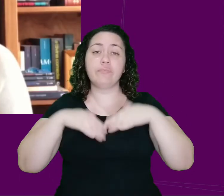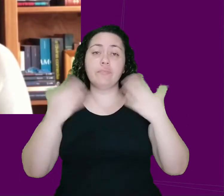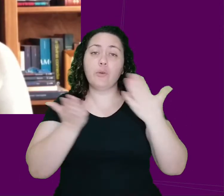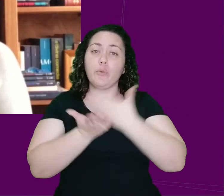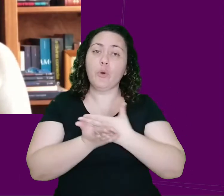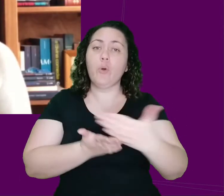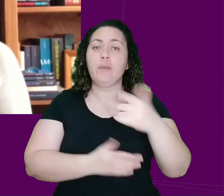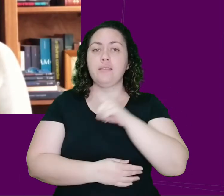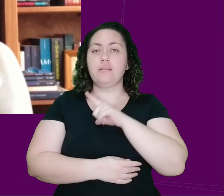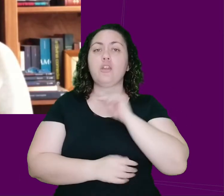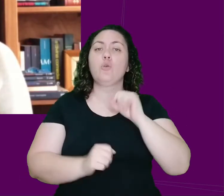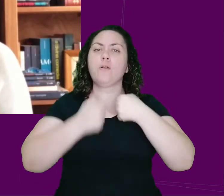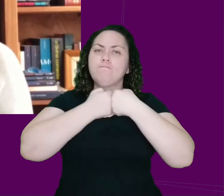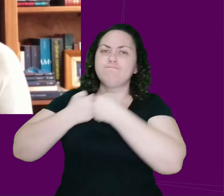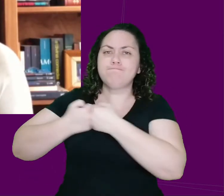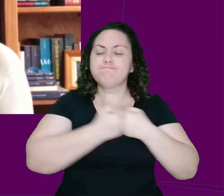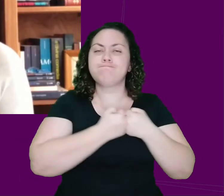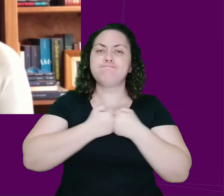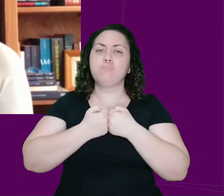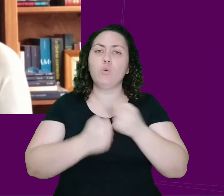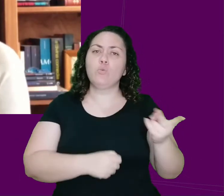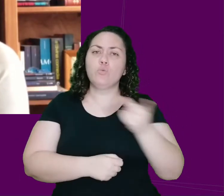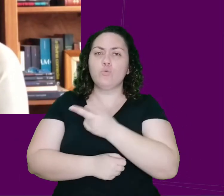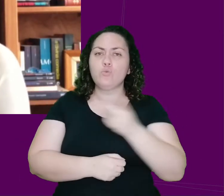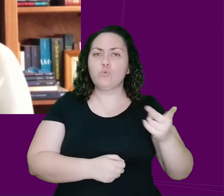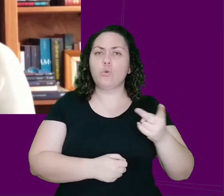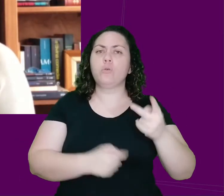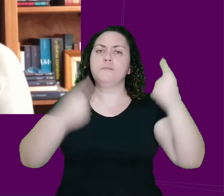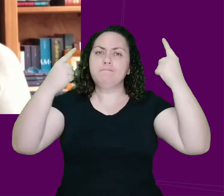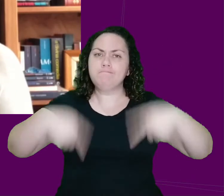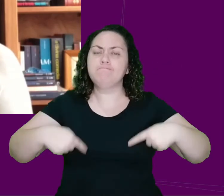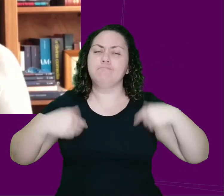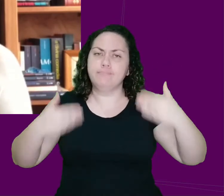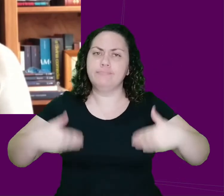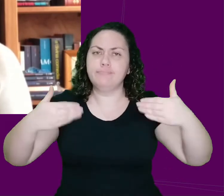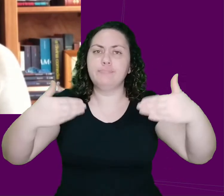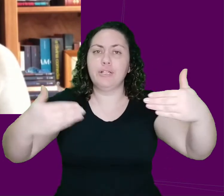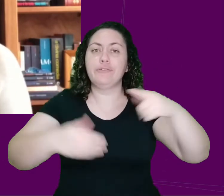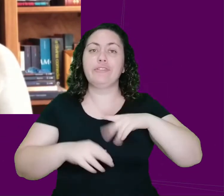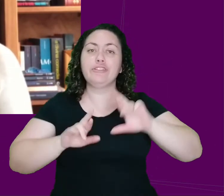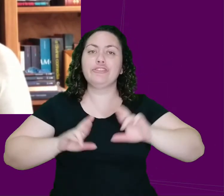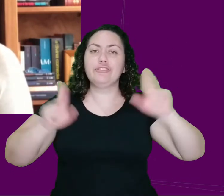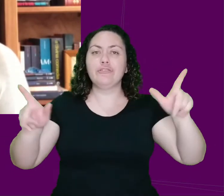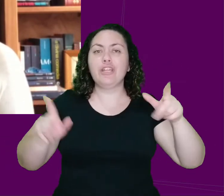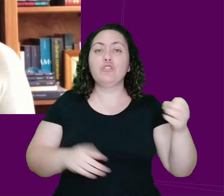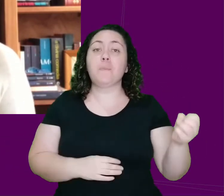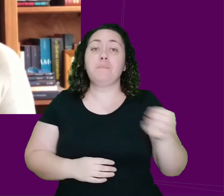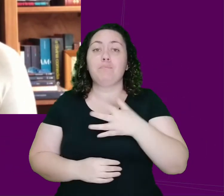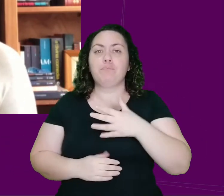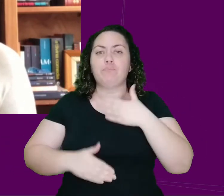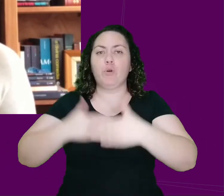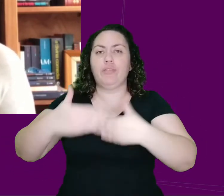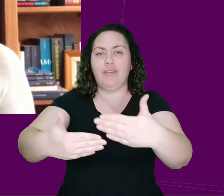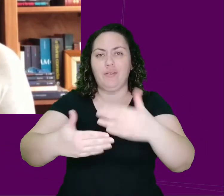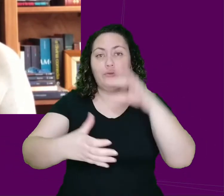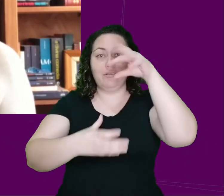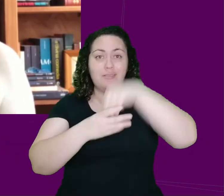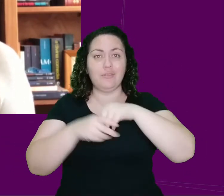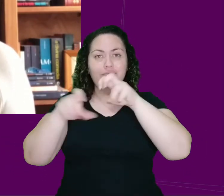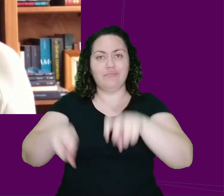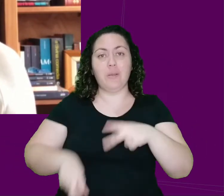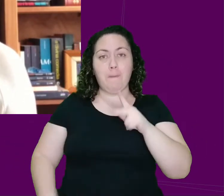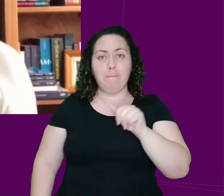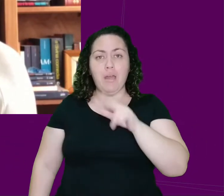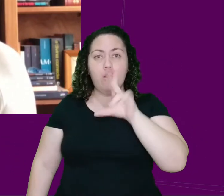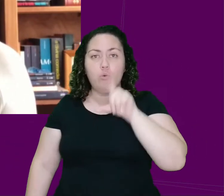início, então, uma situação de conflito permanente entre as duas facetas opostas de modernização que convivem em São Bernardo.